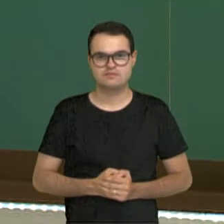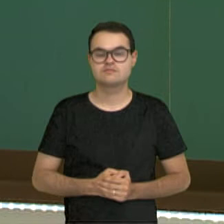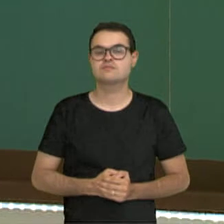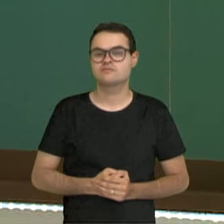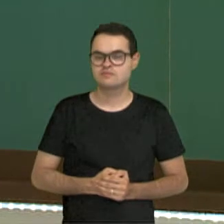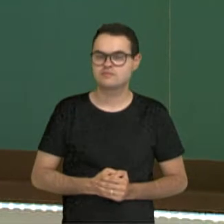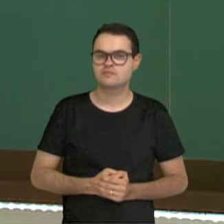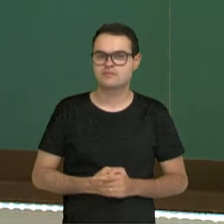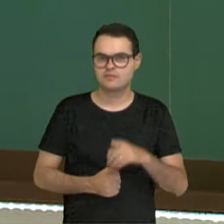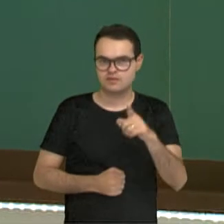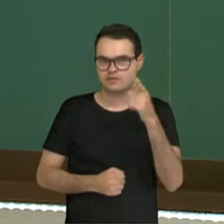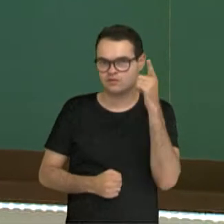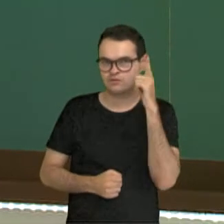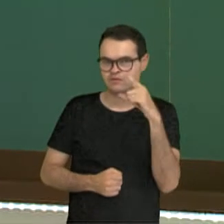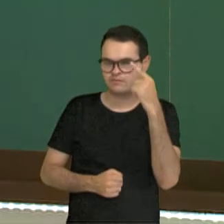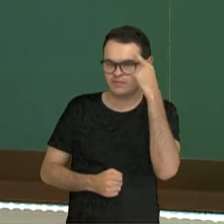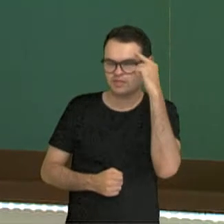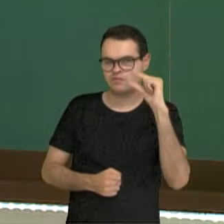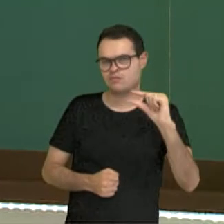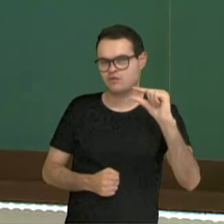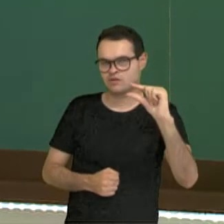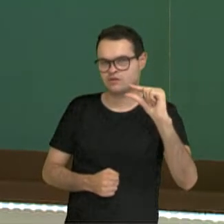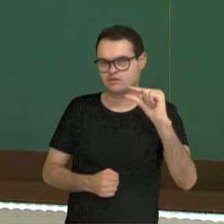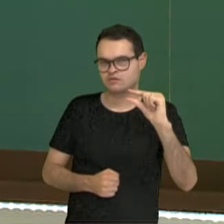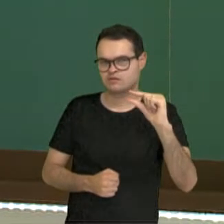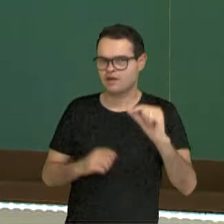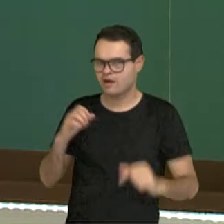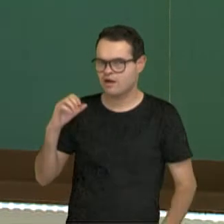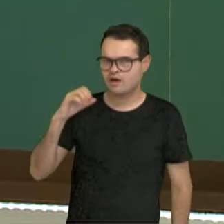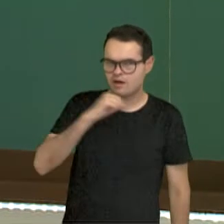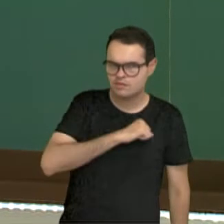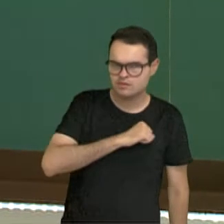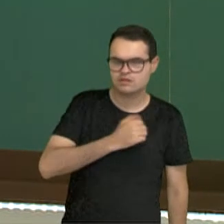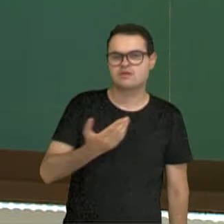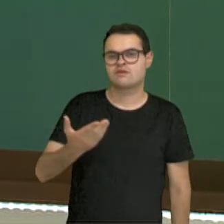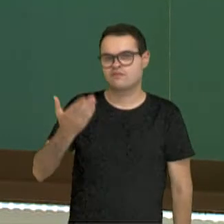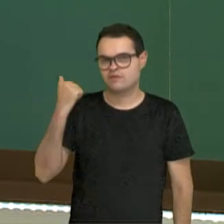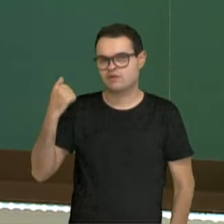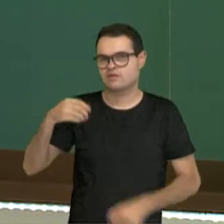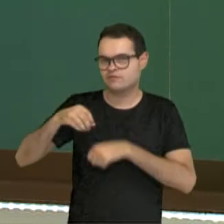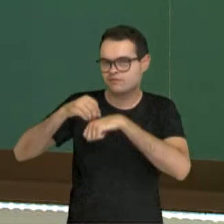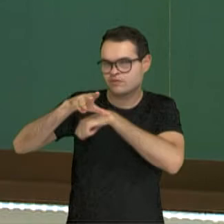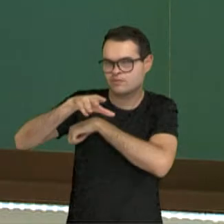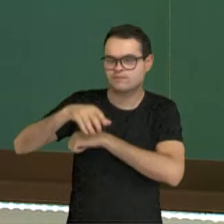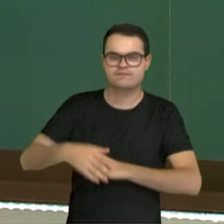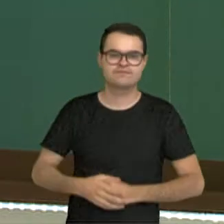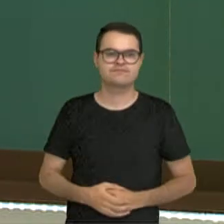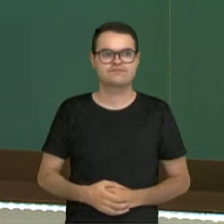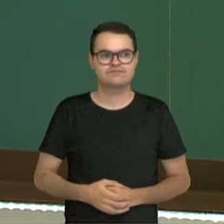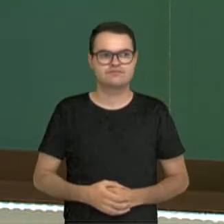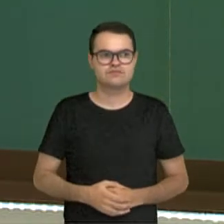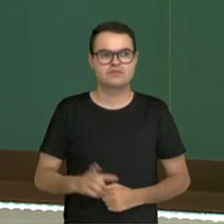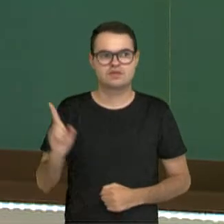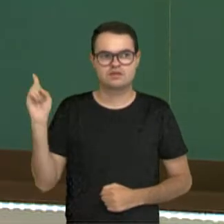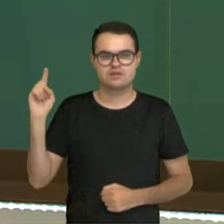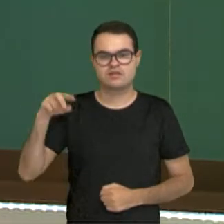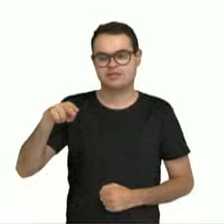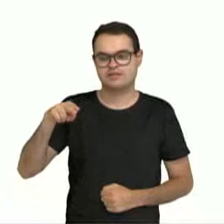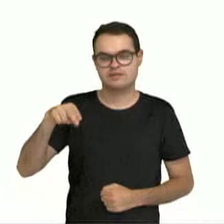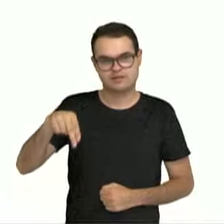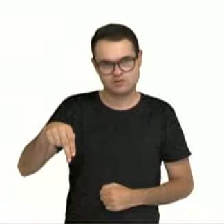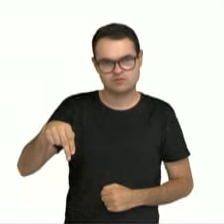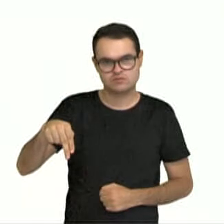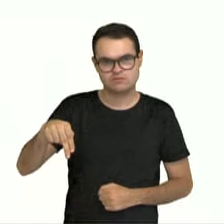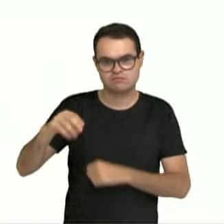E aí, conseguiram pensar um pouquinho? Foi muito rápido? Mas vem comigo que eu vou dar mais dica. Olha lá, eu sei que